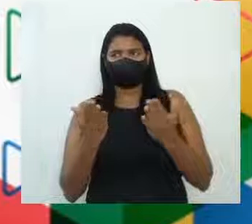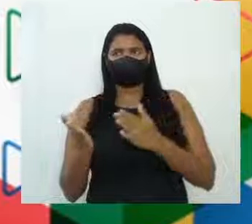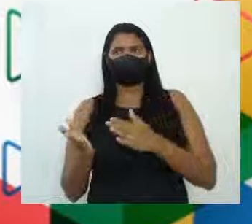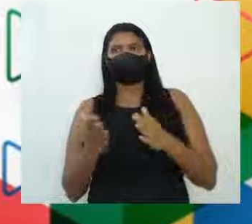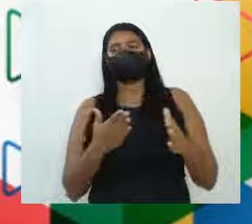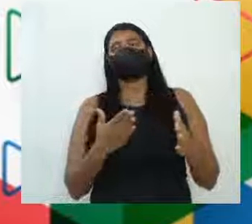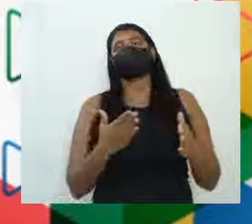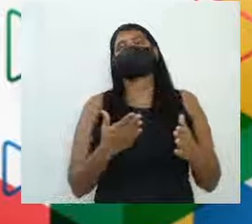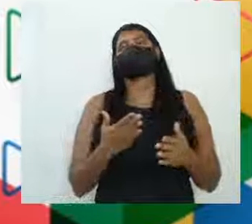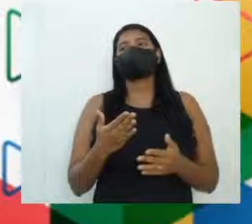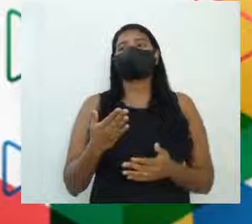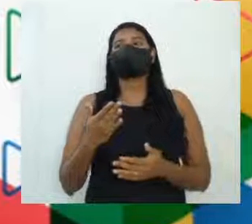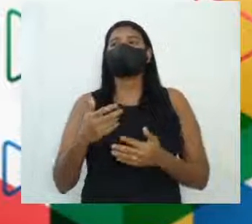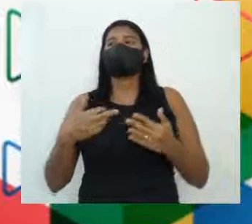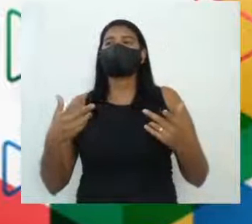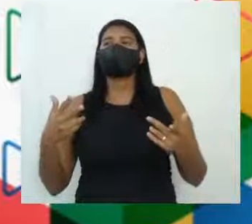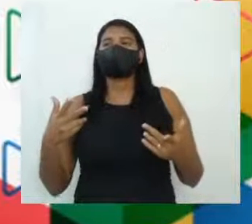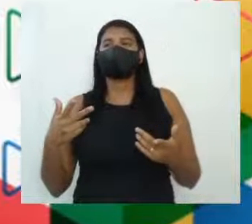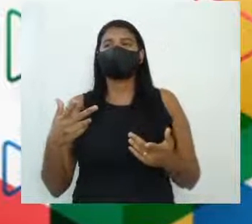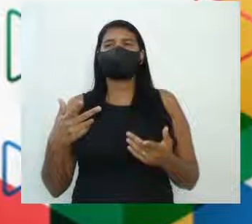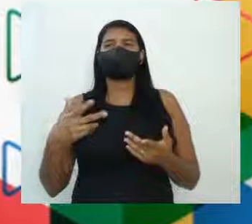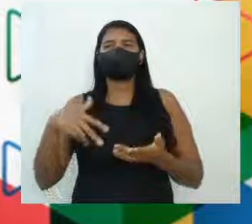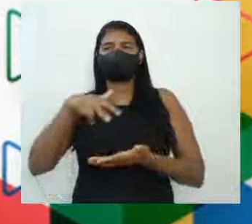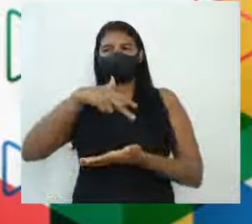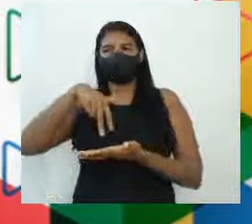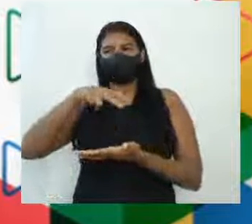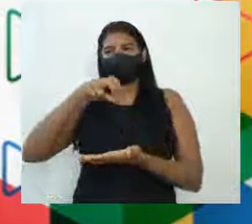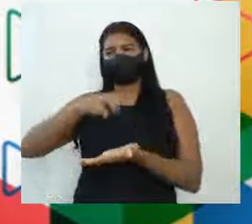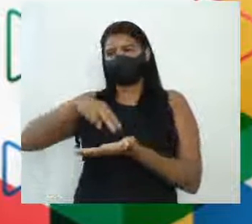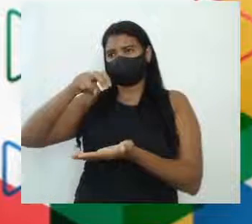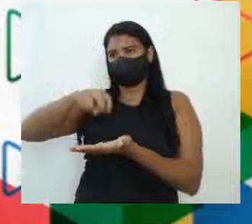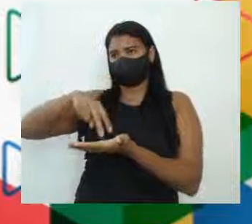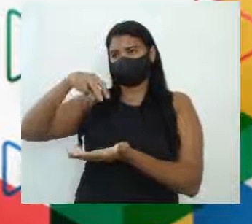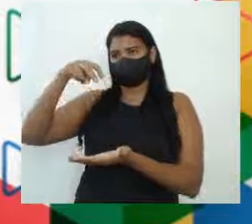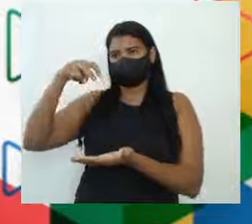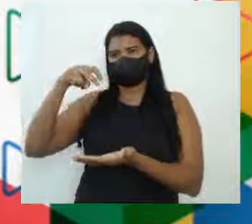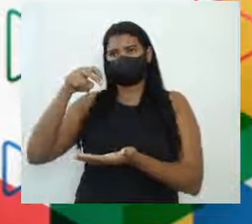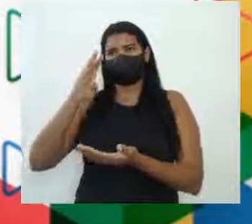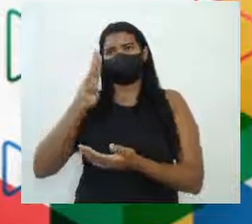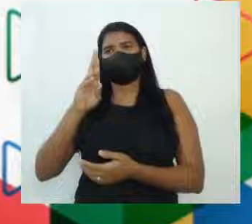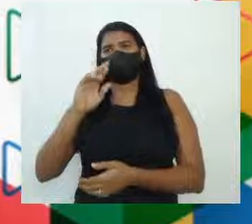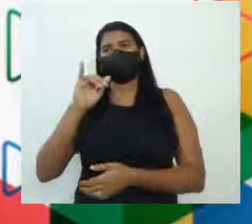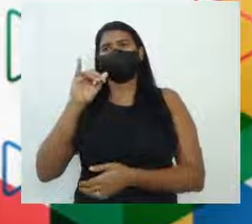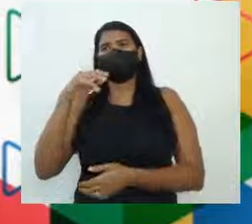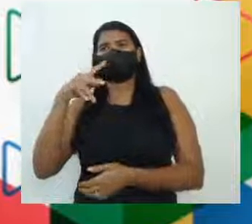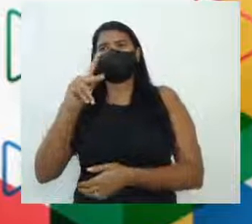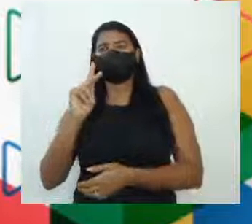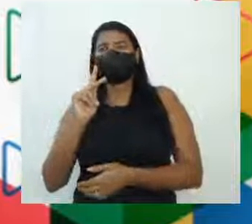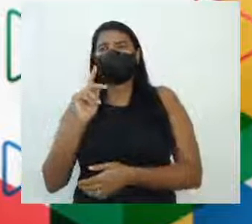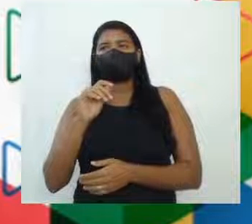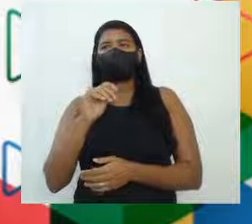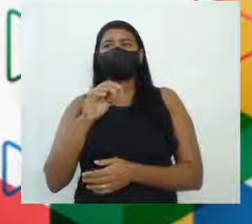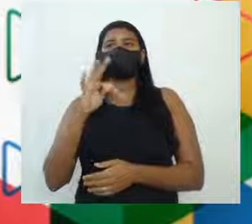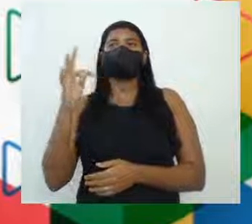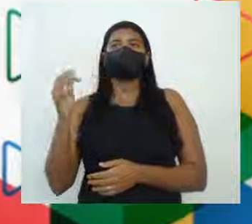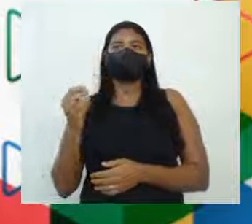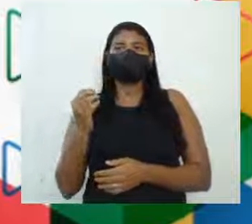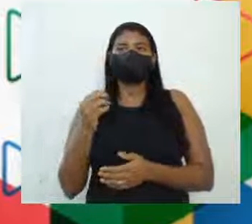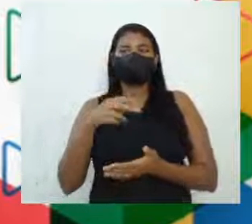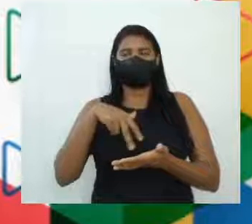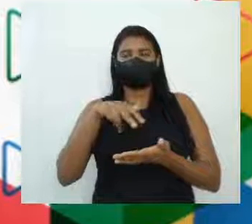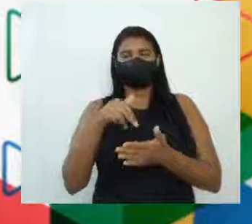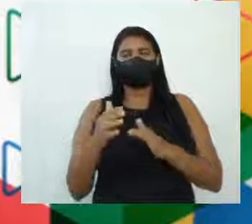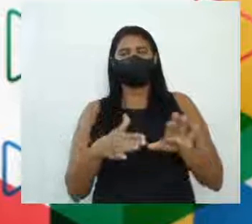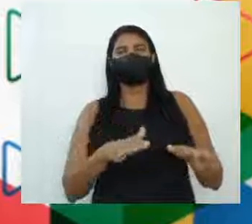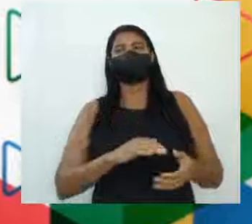giros, os eixos, a kinesfera, o rolamento, os saltos, os movimentos do break, e aí a gente viu toda aquela movimentação do break.